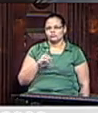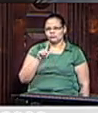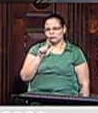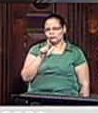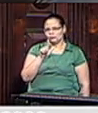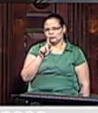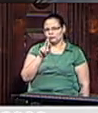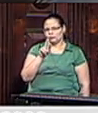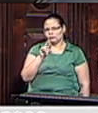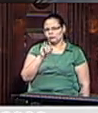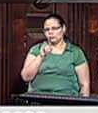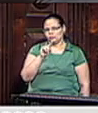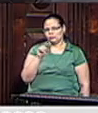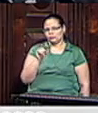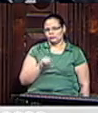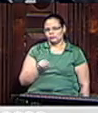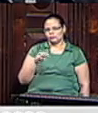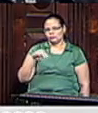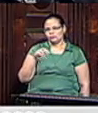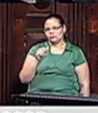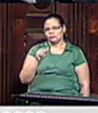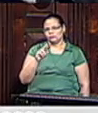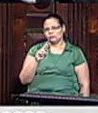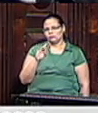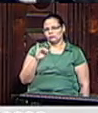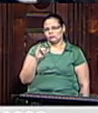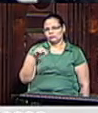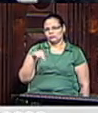Deputado Luiz Martins.